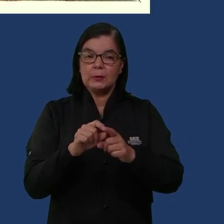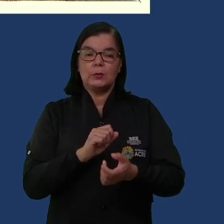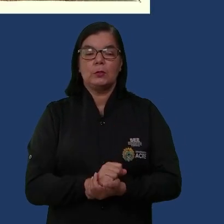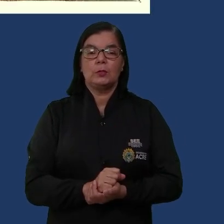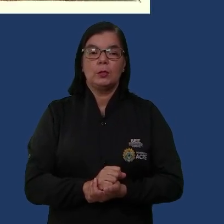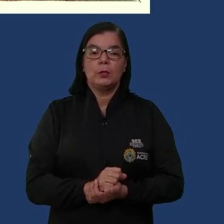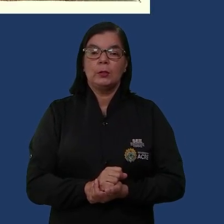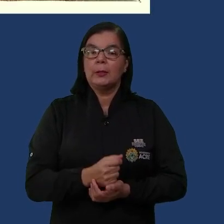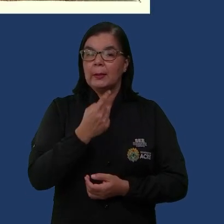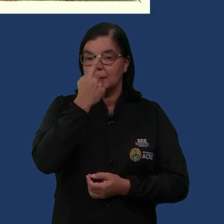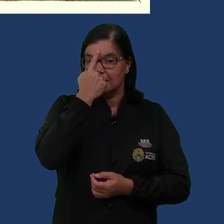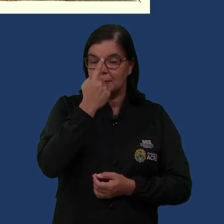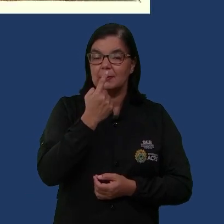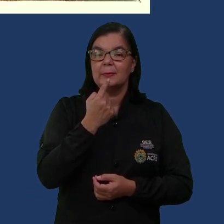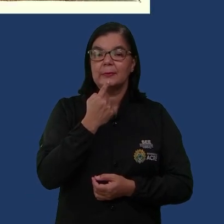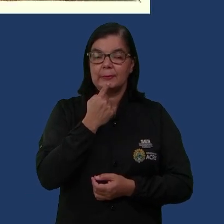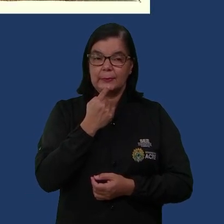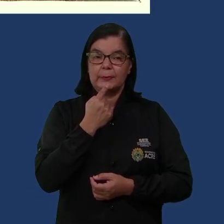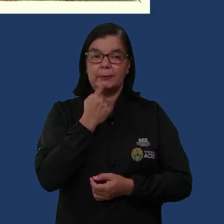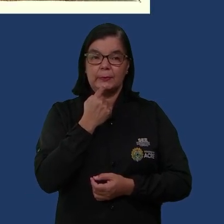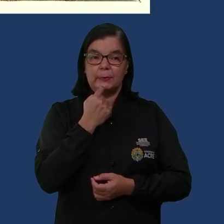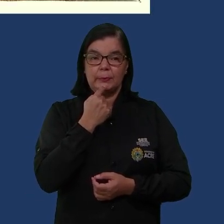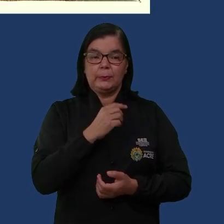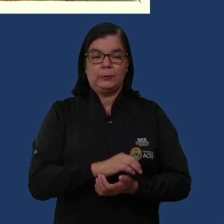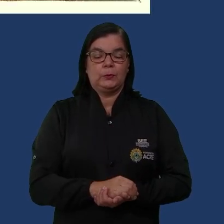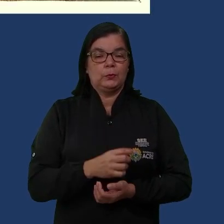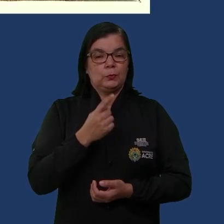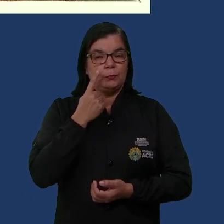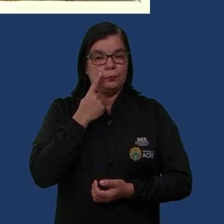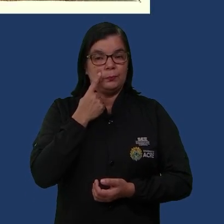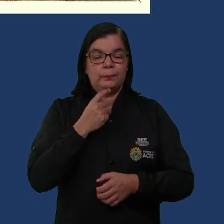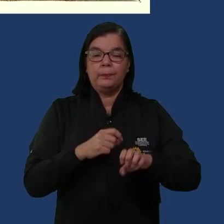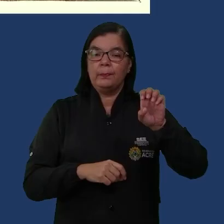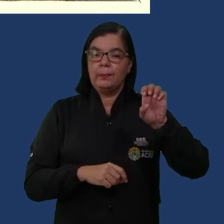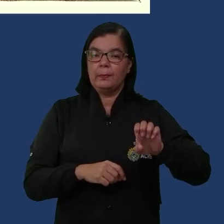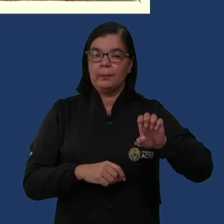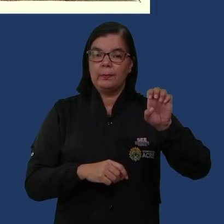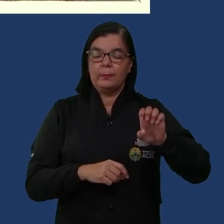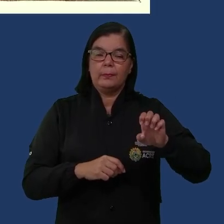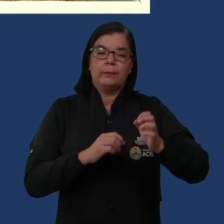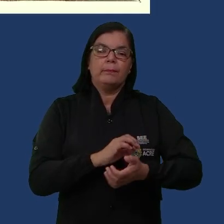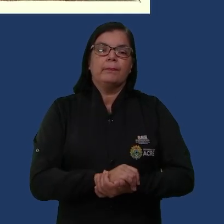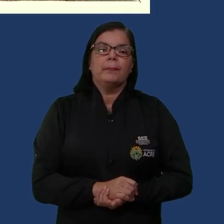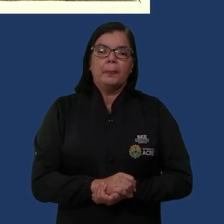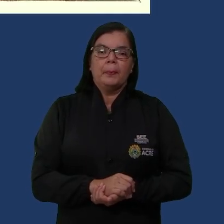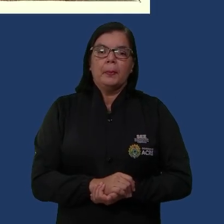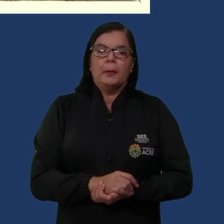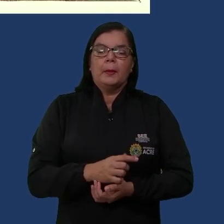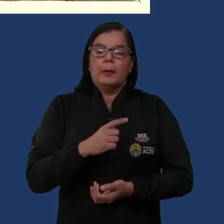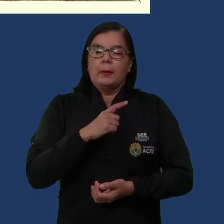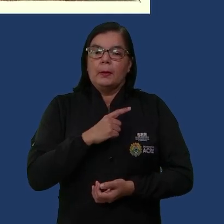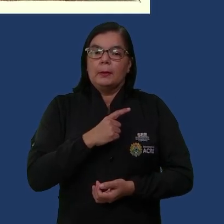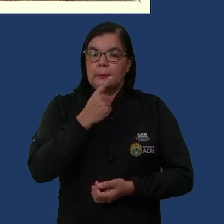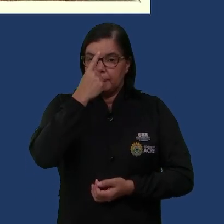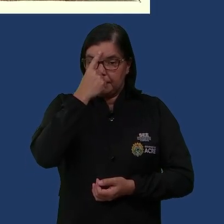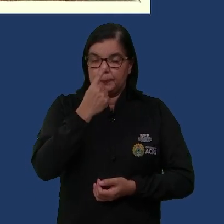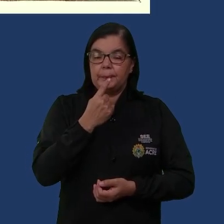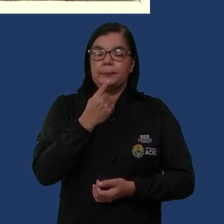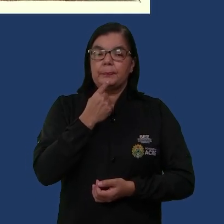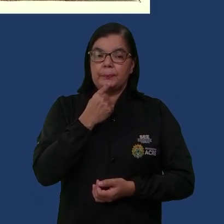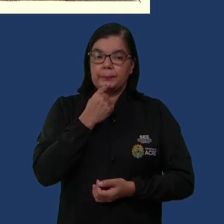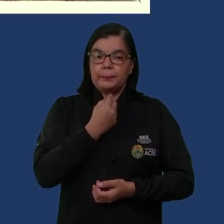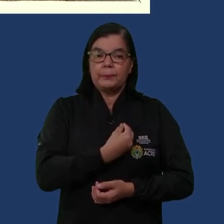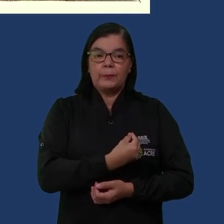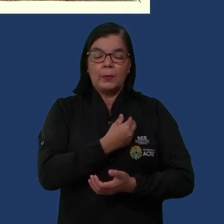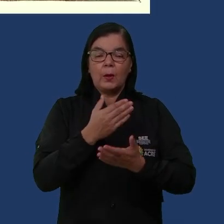nas ilustrações. Olha aí à sua esquerda, que tem uma paródia